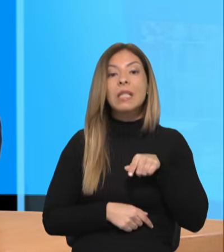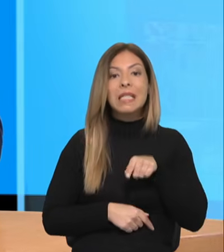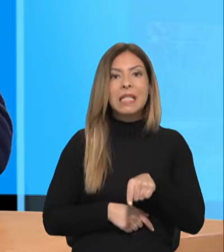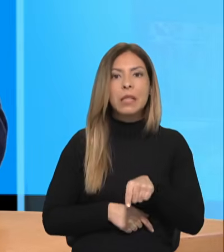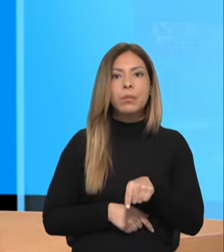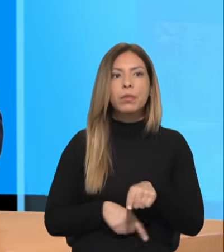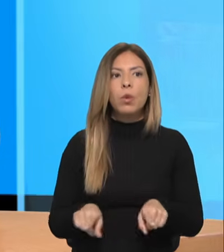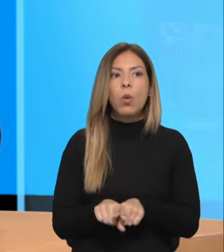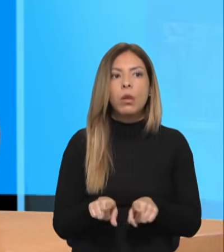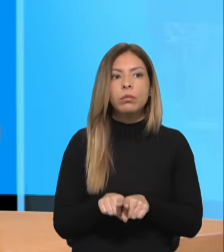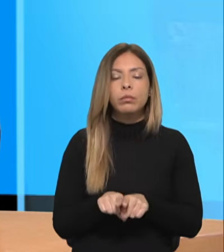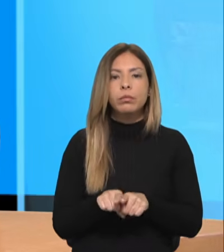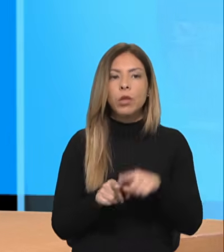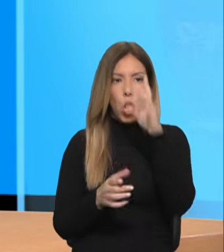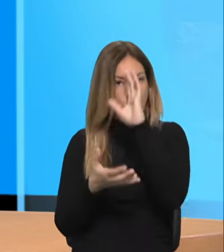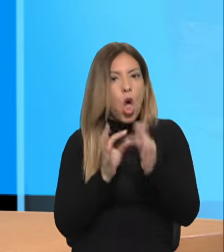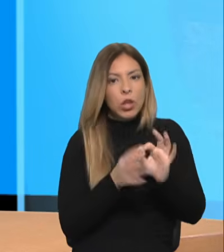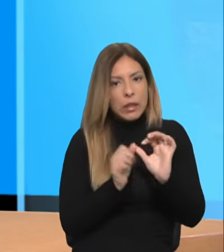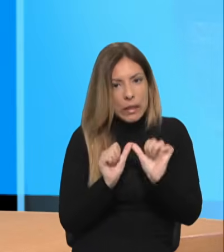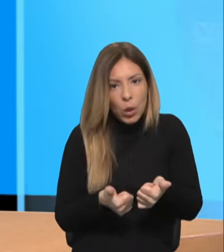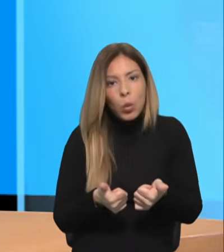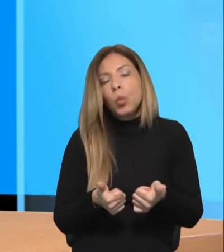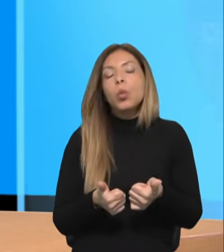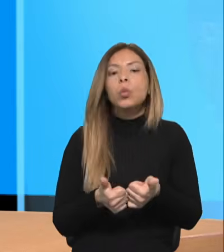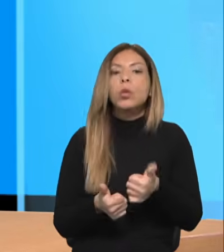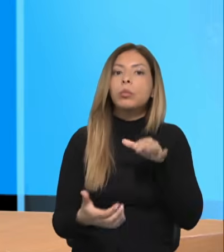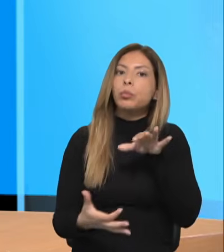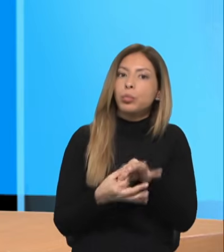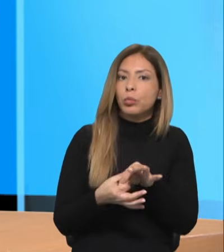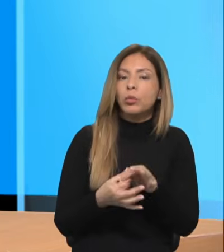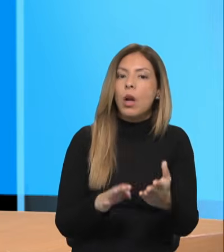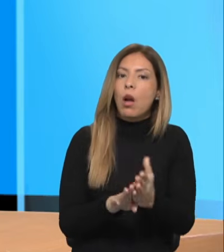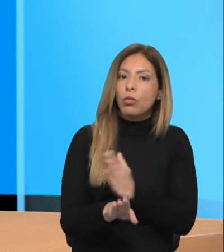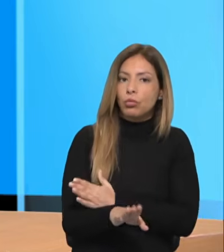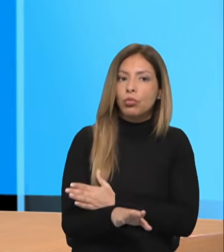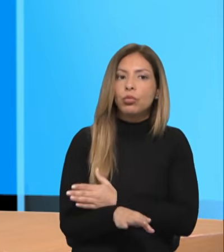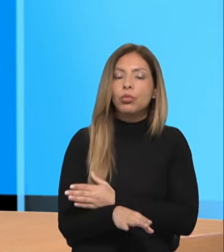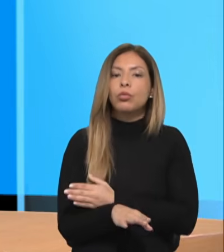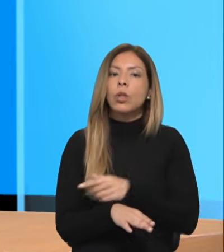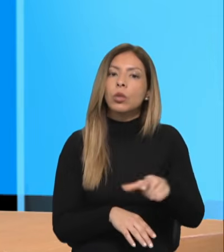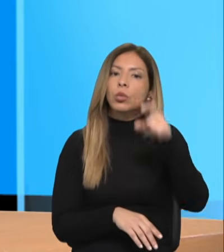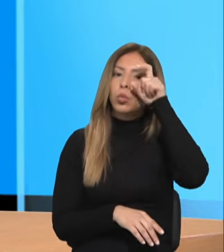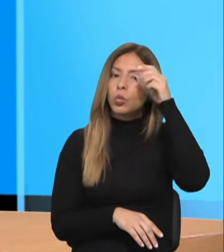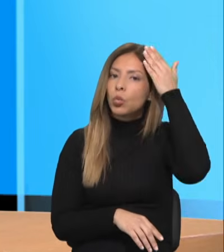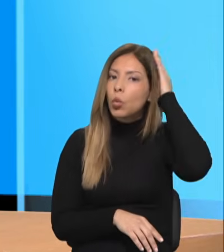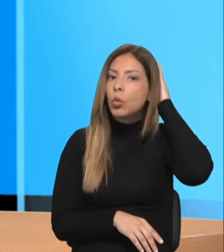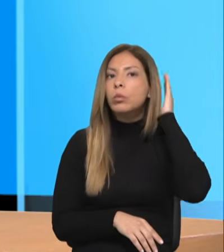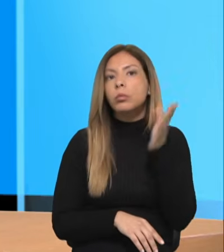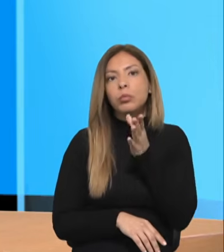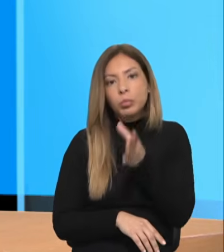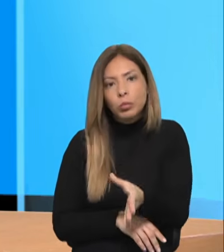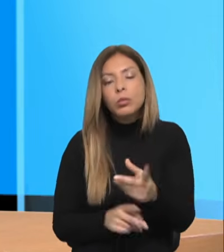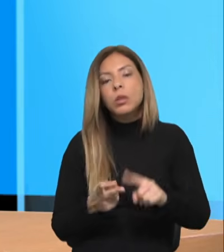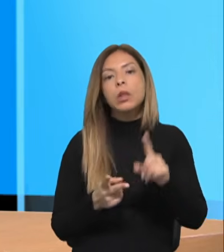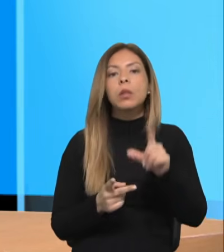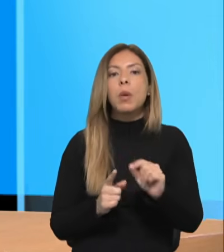tem uma coerência em relação a tudo que António José Seguro, como candidato, disse na primeira e na segunda